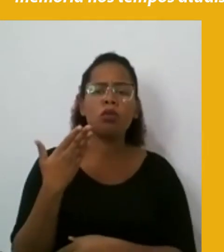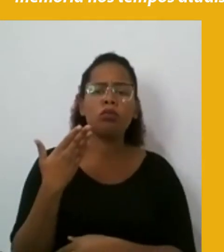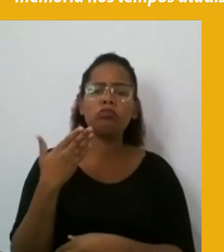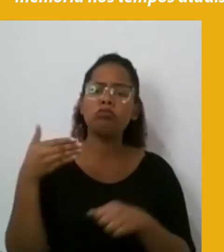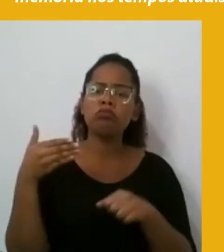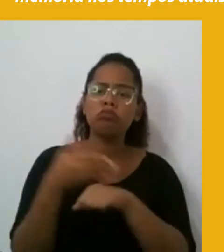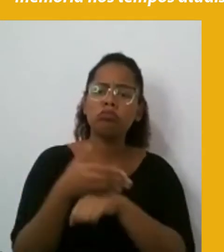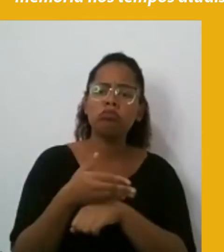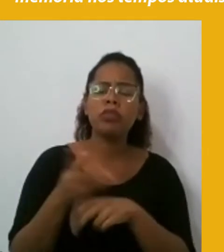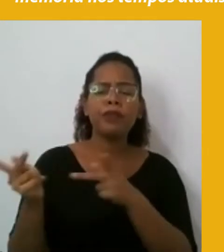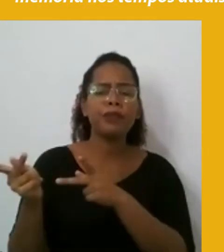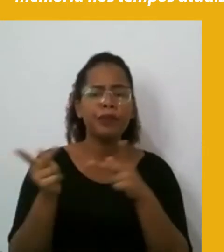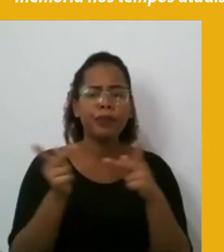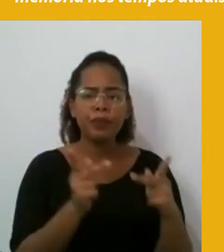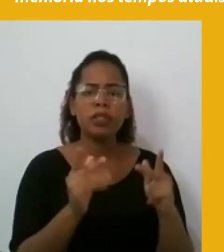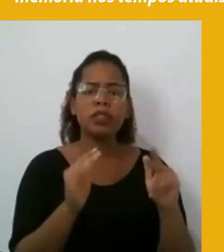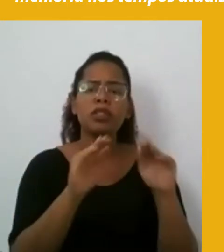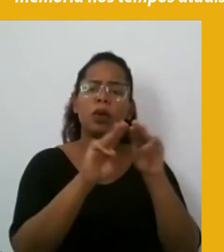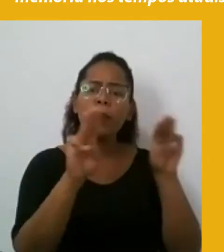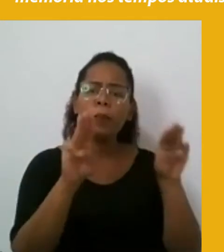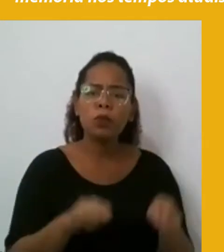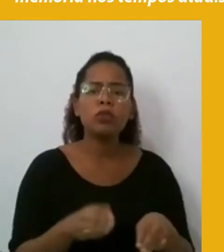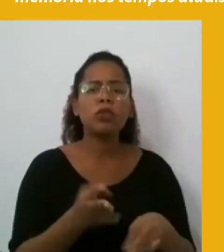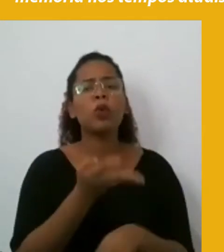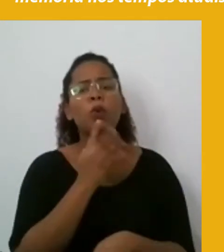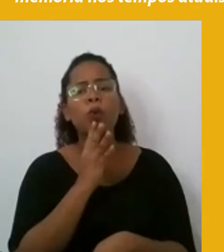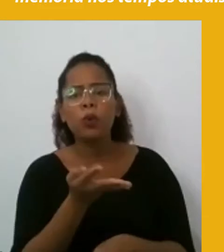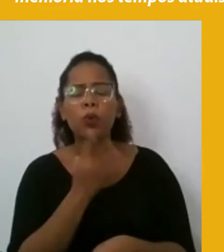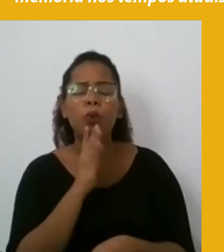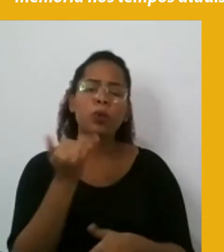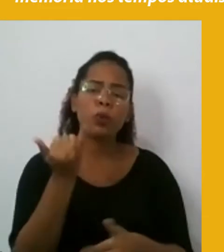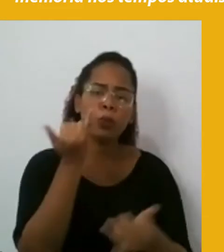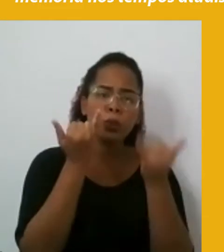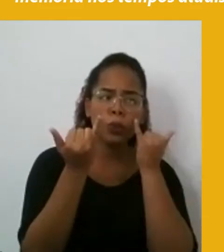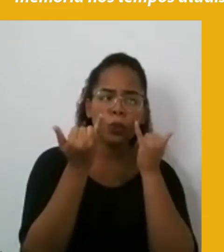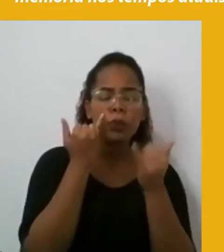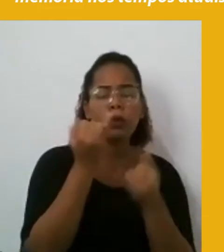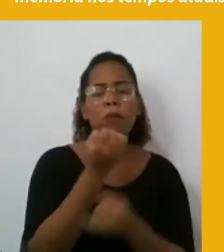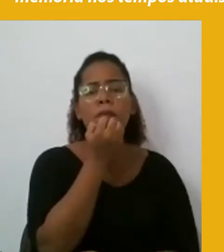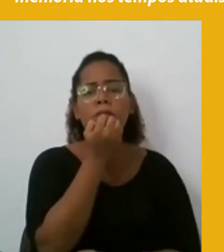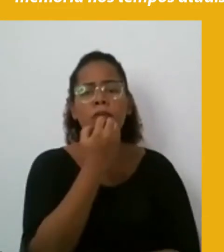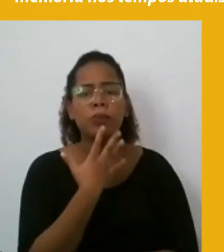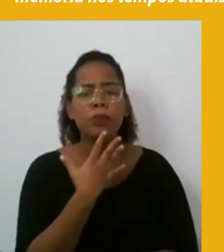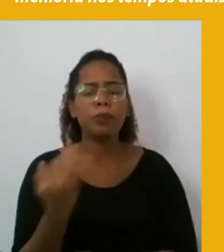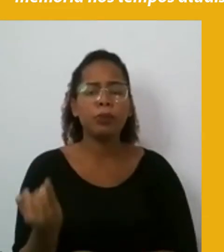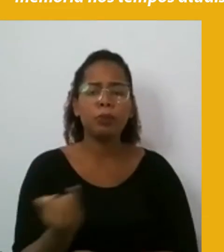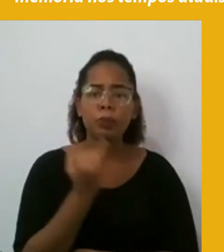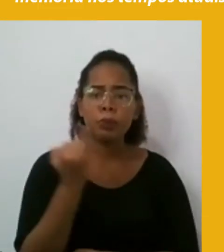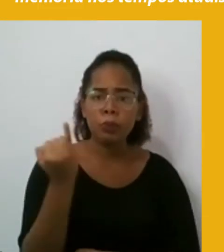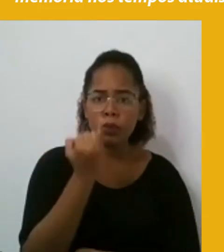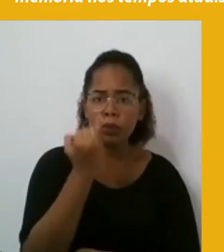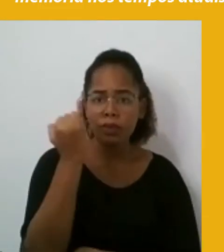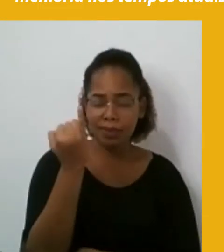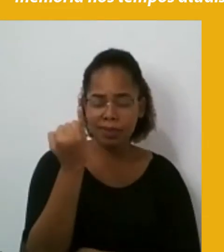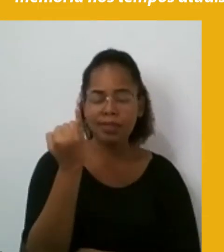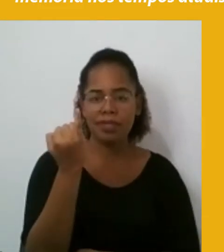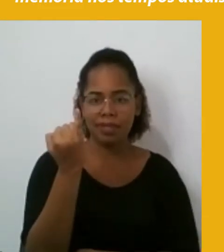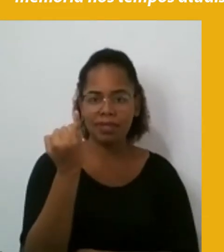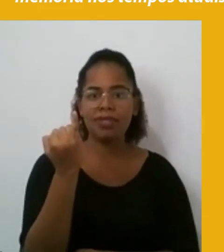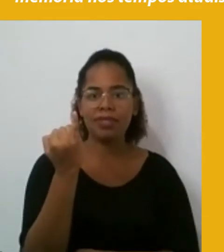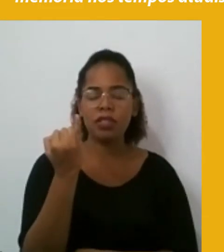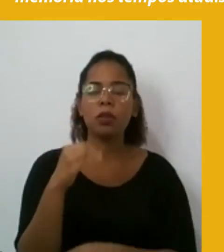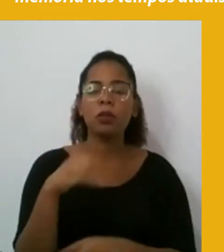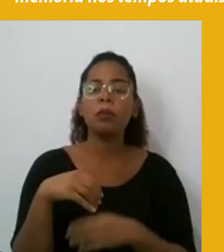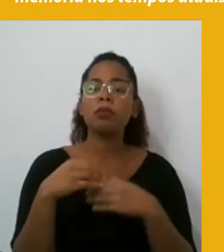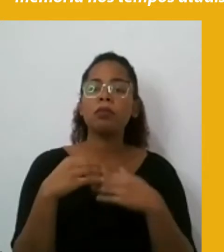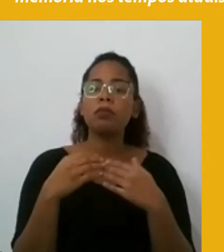bom para um assunto importante chamado tolerância, né? Como é bom ir a um museu para ver alguma coisa que não é sua apenas, e não olhar o